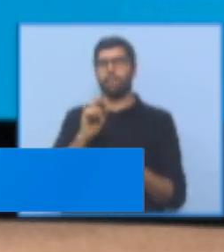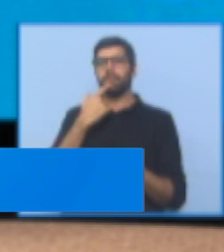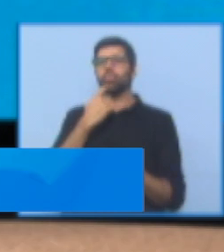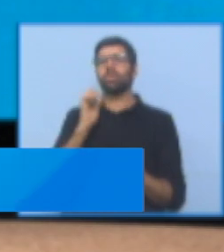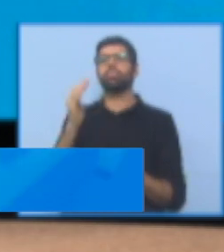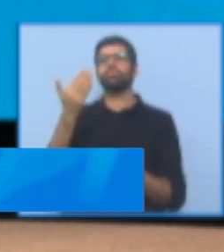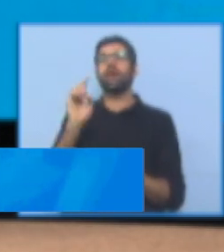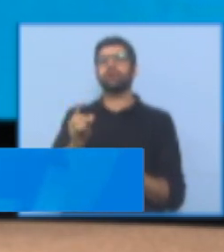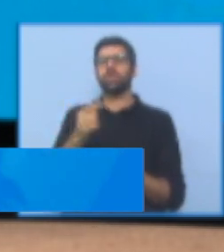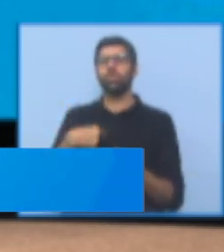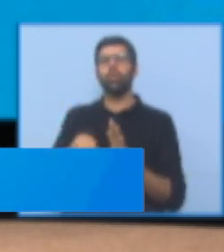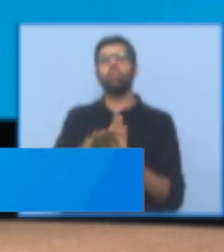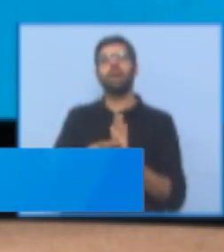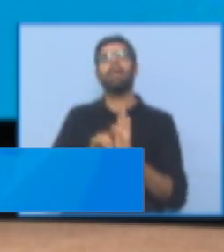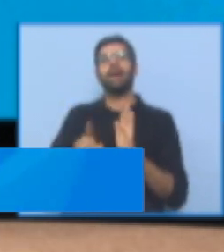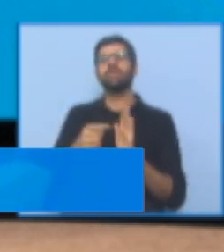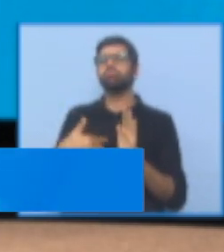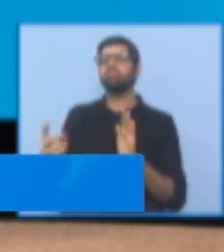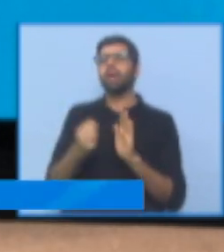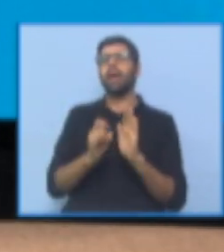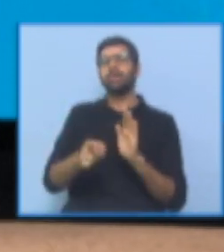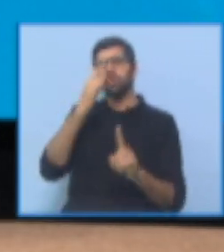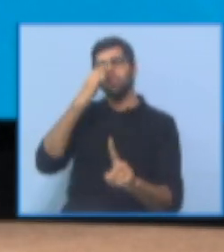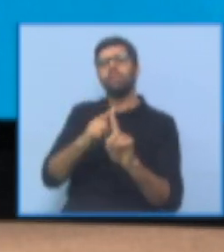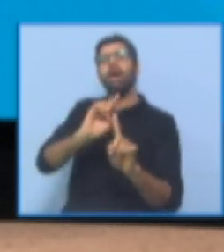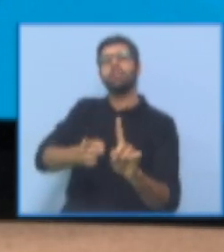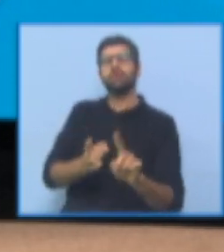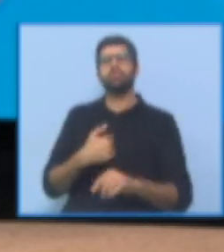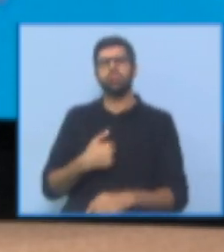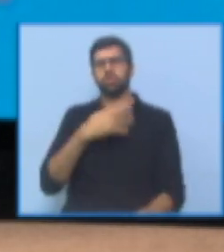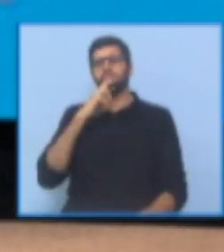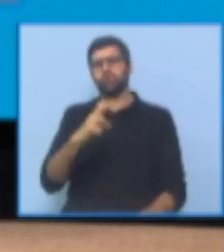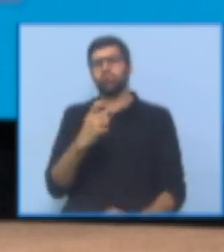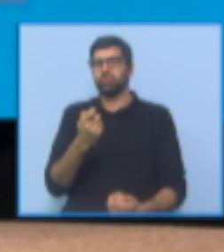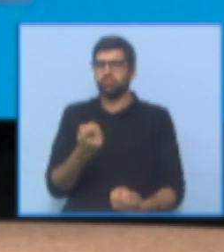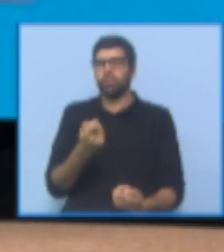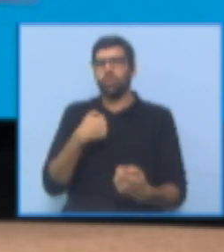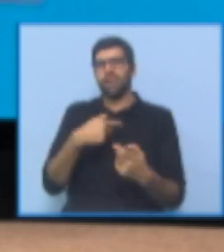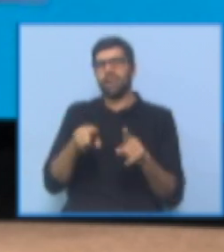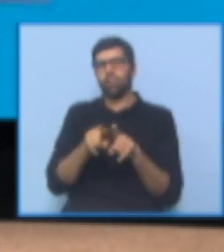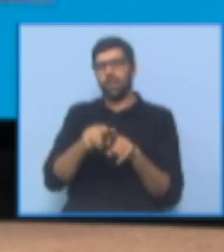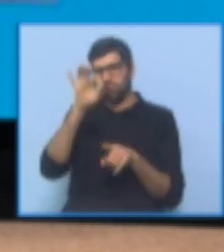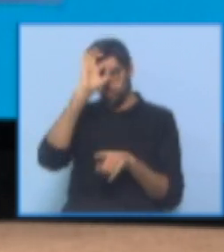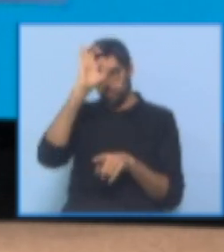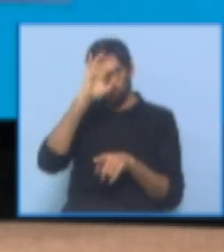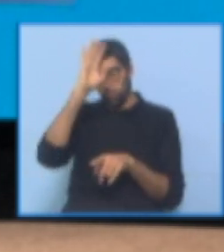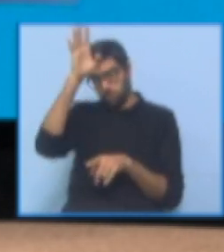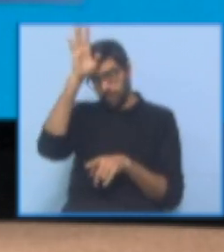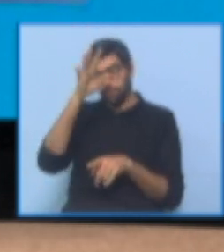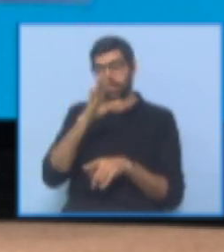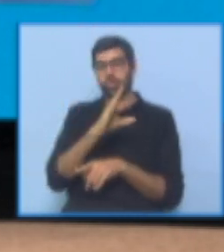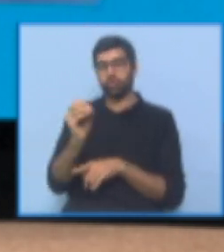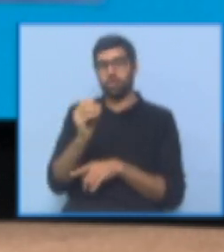pergunta é, então, e qual é o programa, o que é que traz e qual é o objetivo? E eu respondi um bocadinho à senda do Papa João Paulo II, que no ano 2000 dizia uma